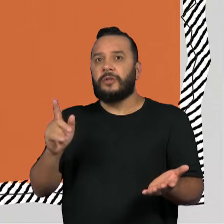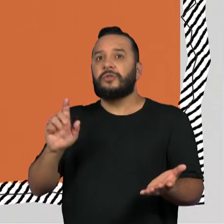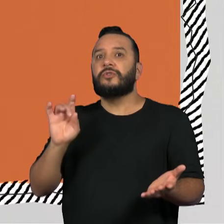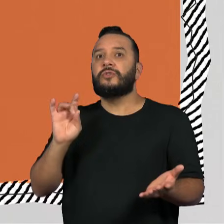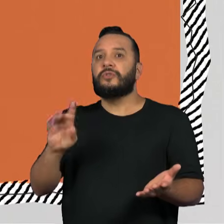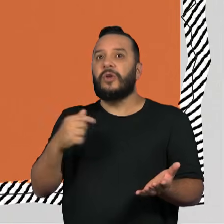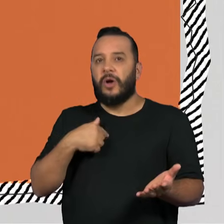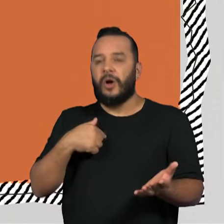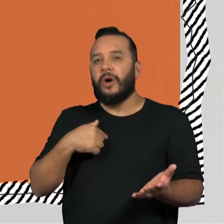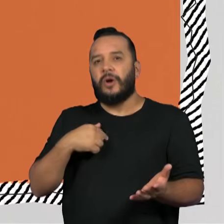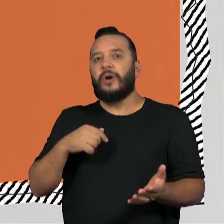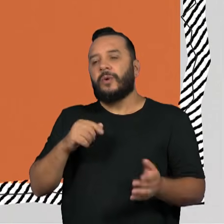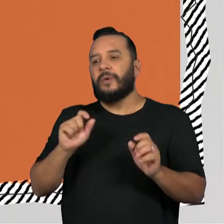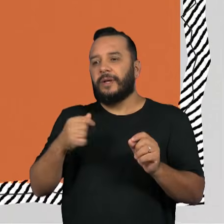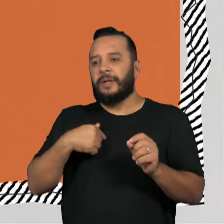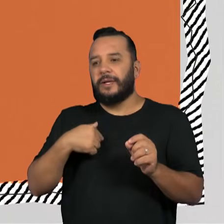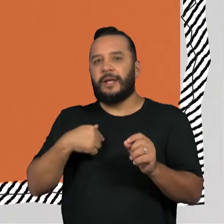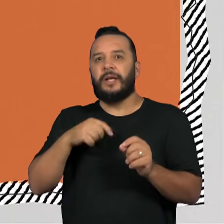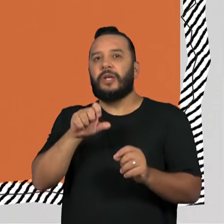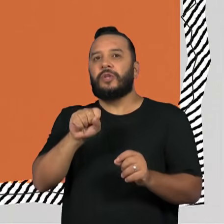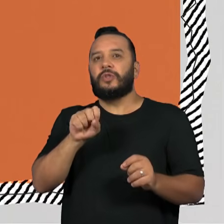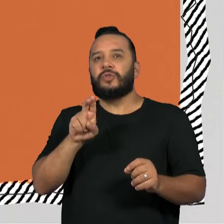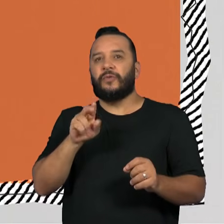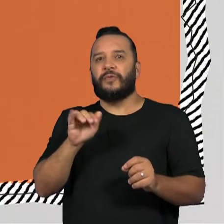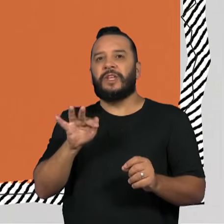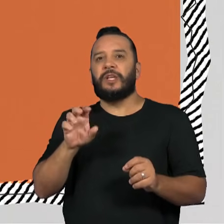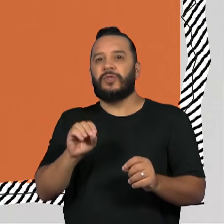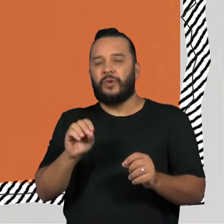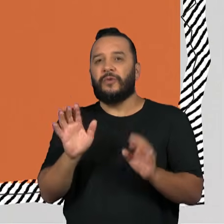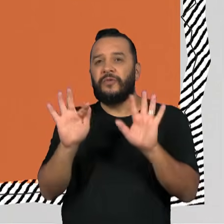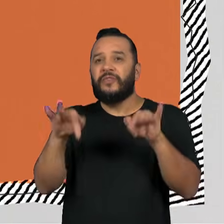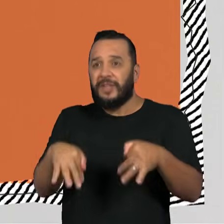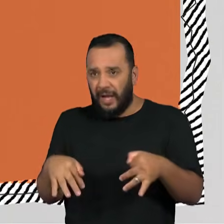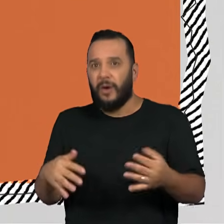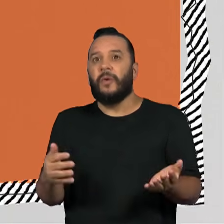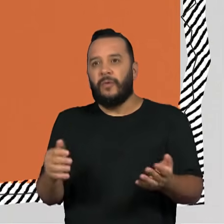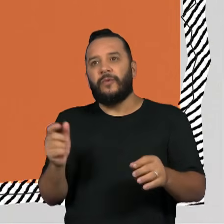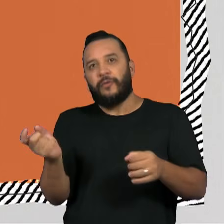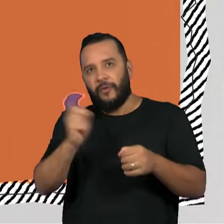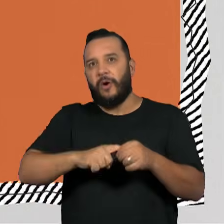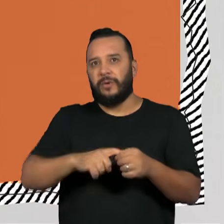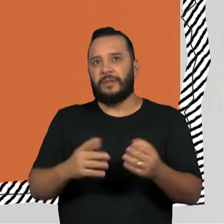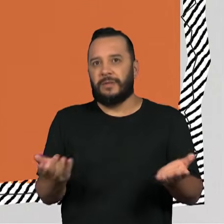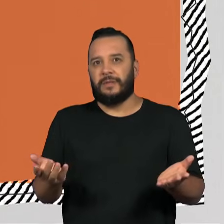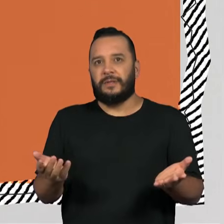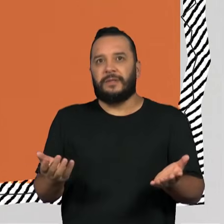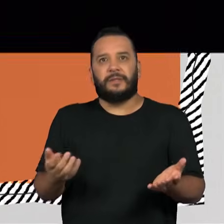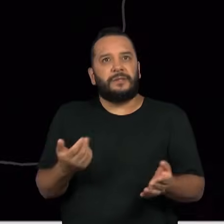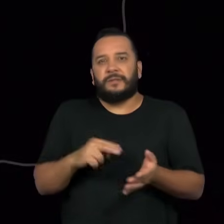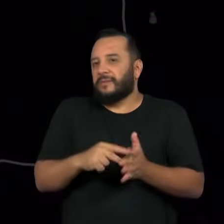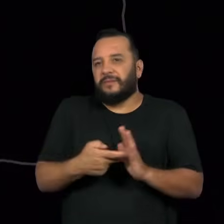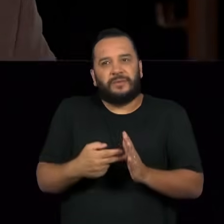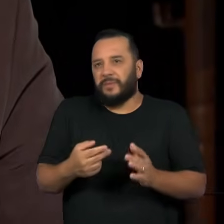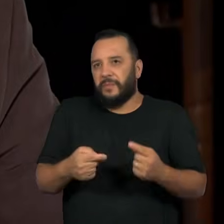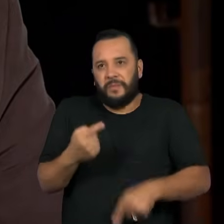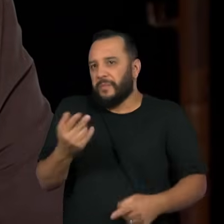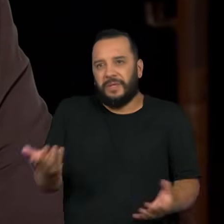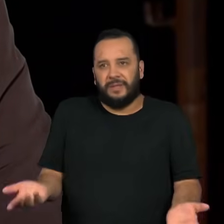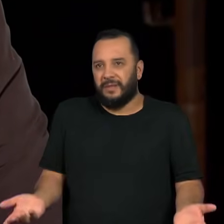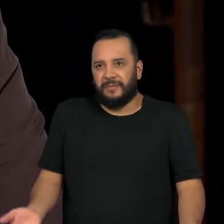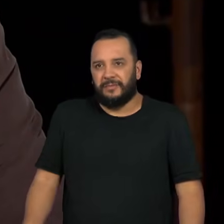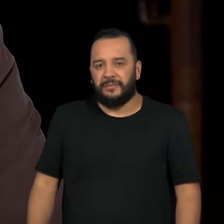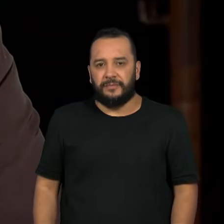só na forma final que o sufixo volta. Não faz sentido. No